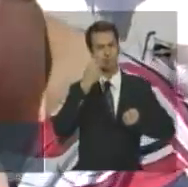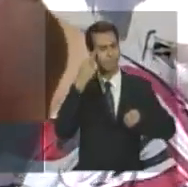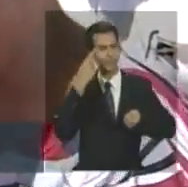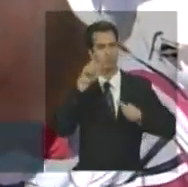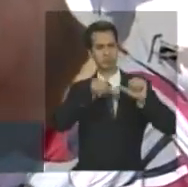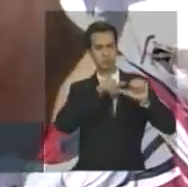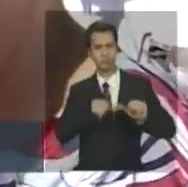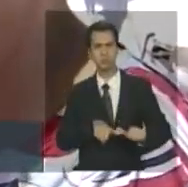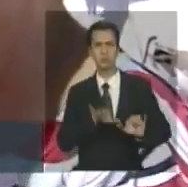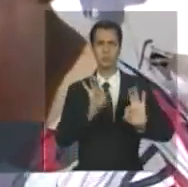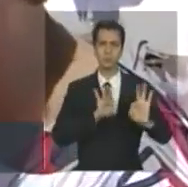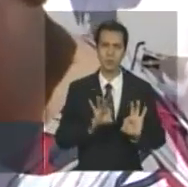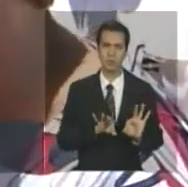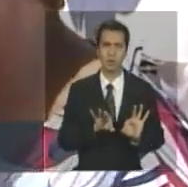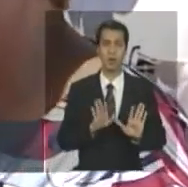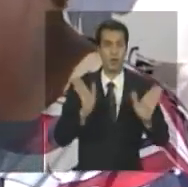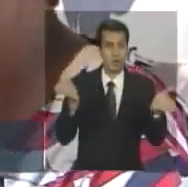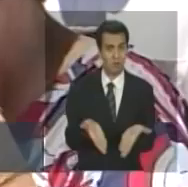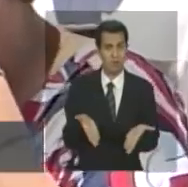a partir de agora